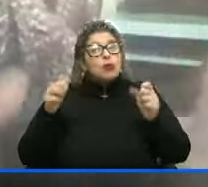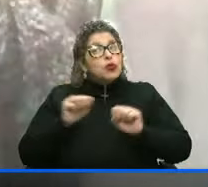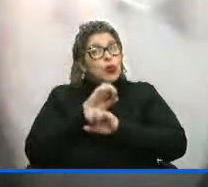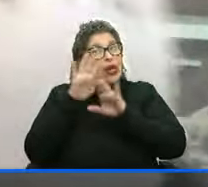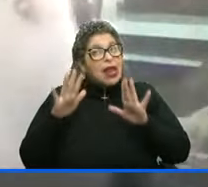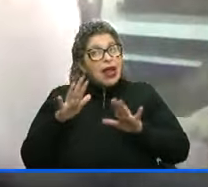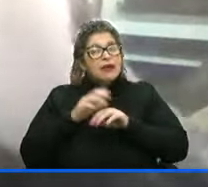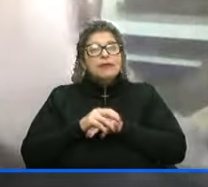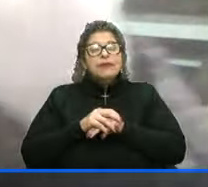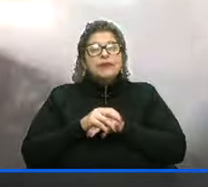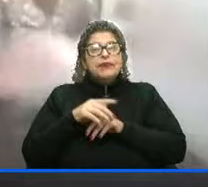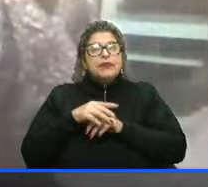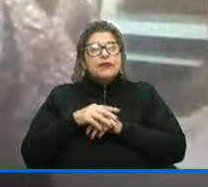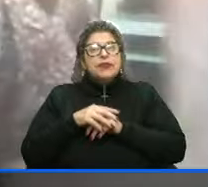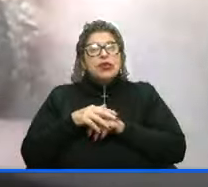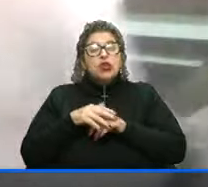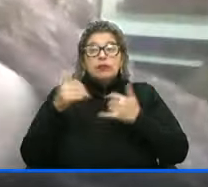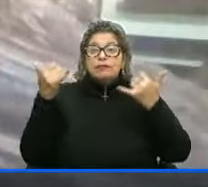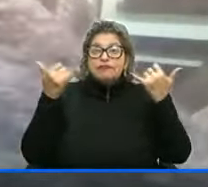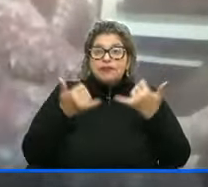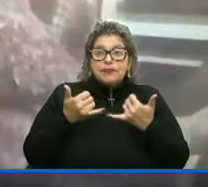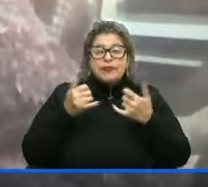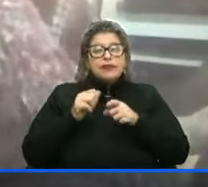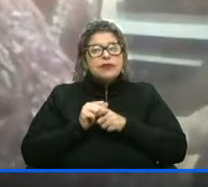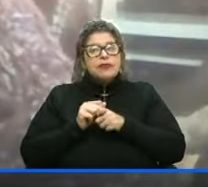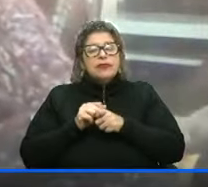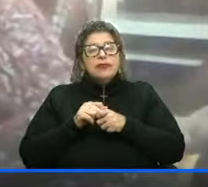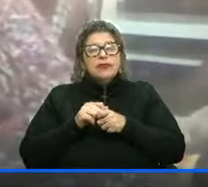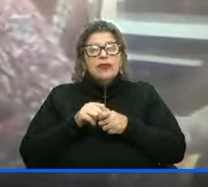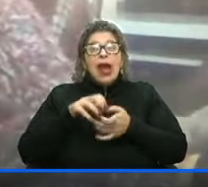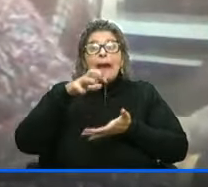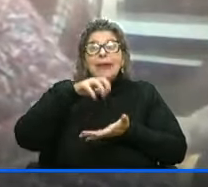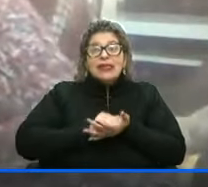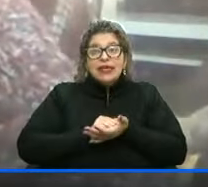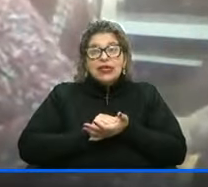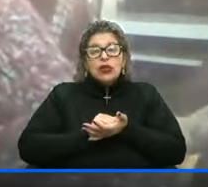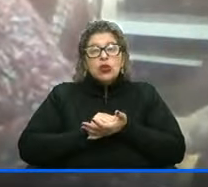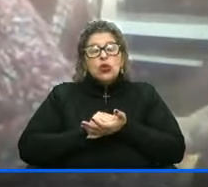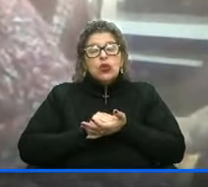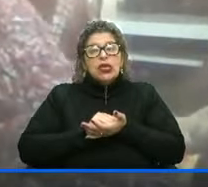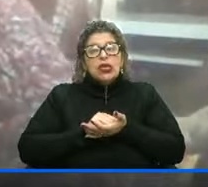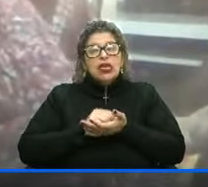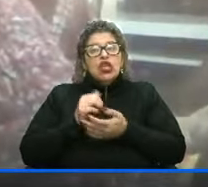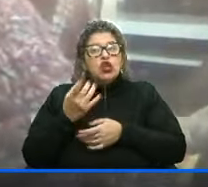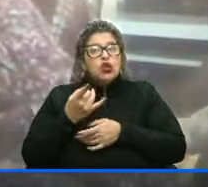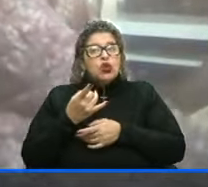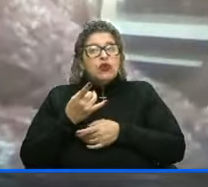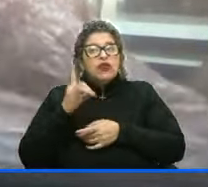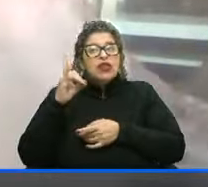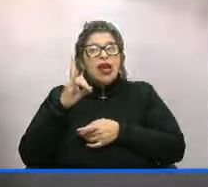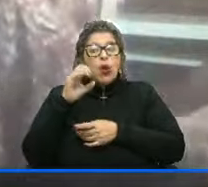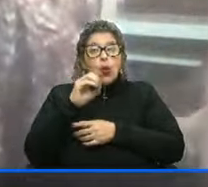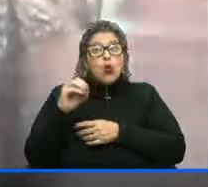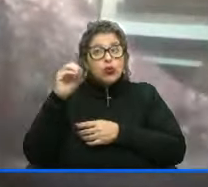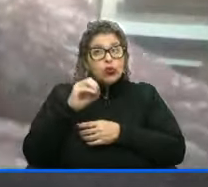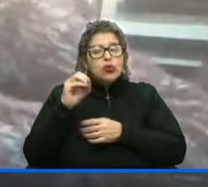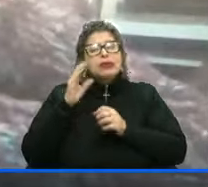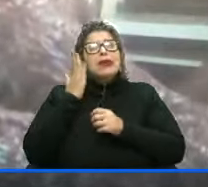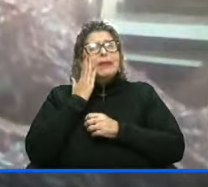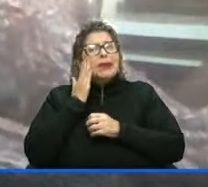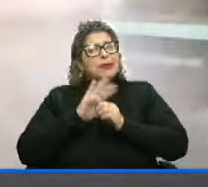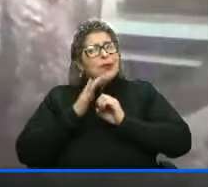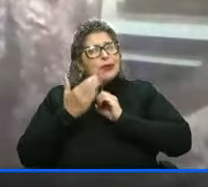rodar a mesa. A ideia é que vocês nos digam, bom, a matrícula que houve no final do ano passado, a de outubro, nós sabemos que é pandemia, nós